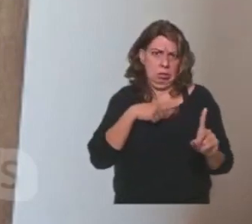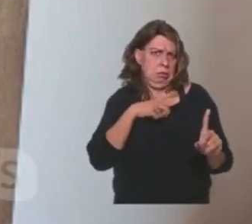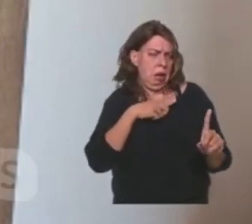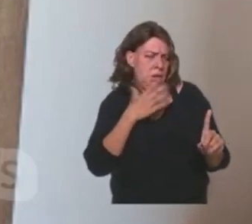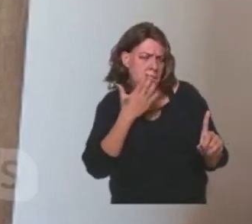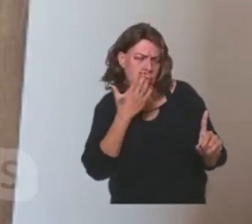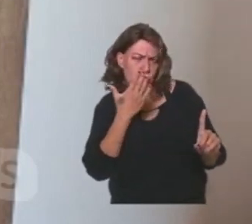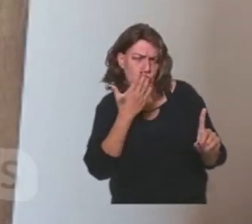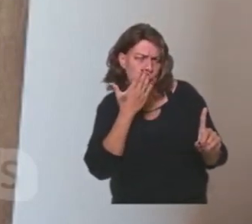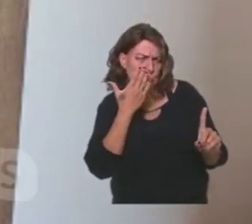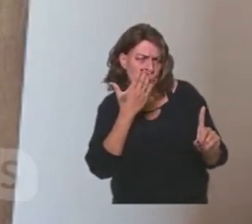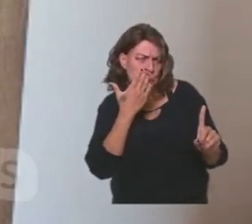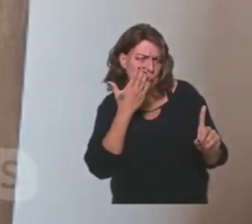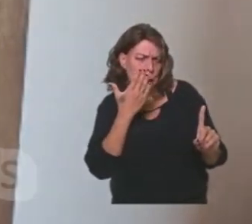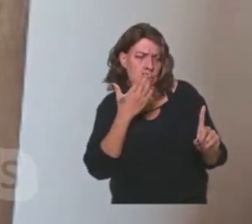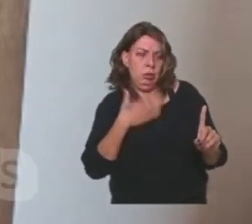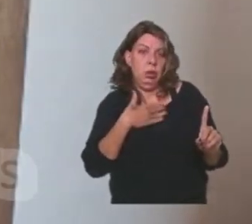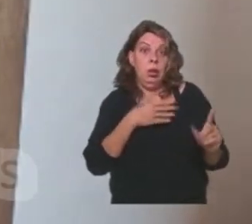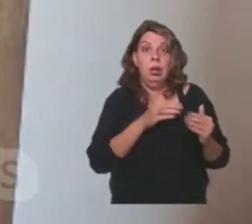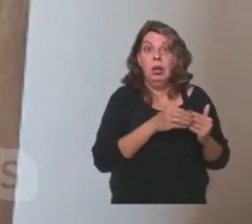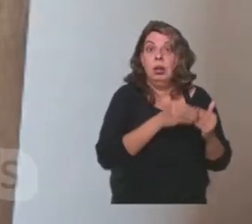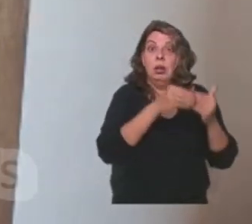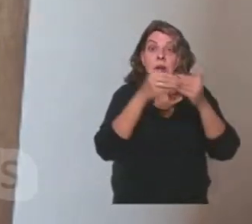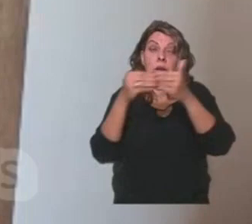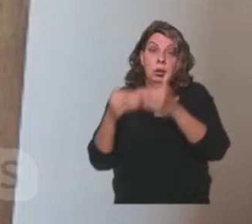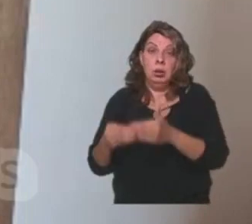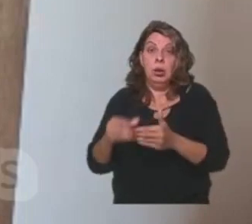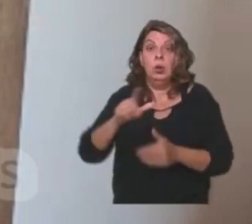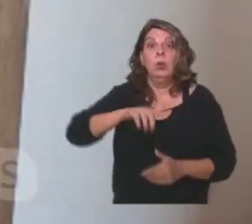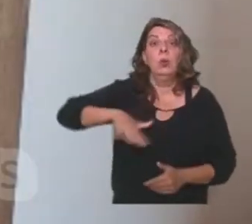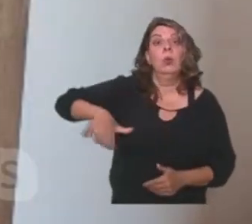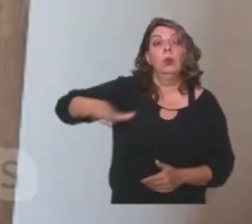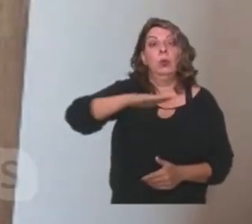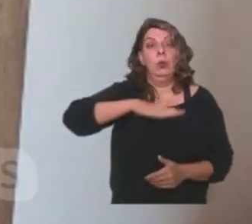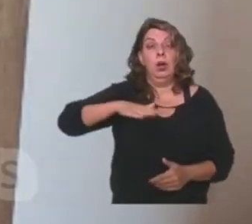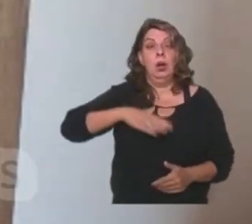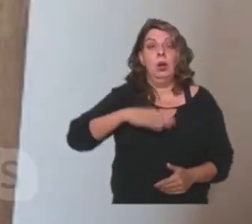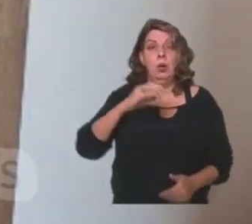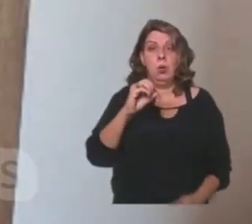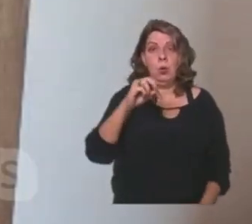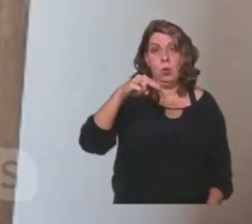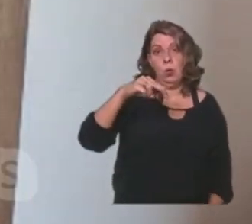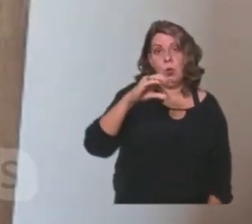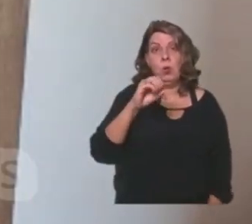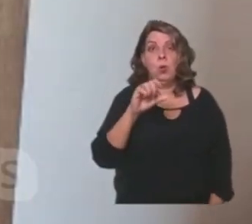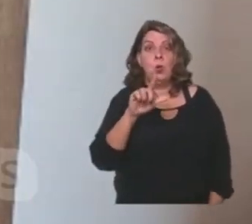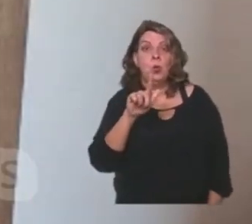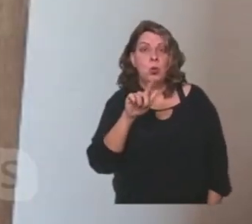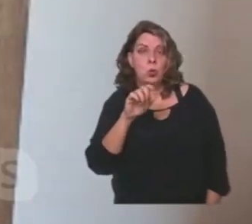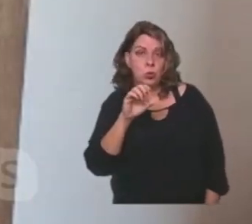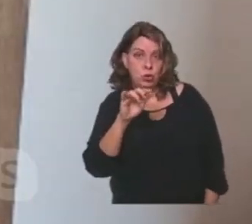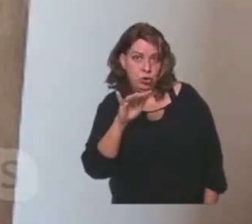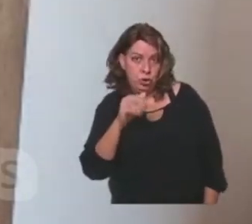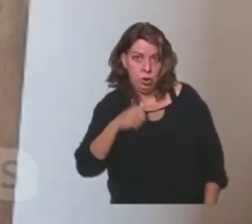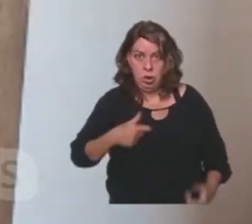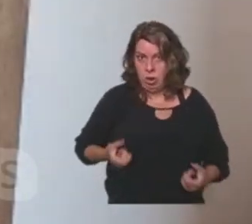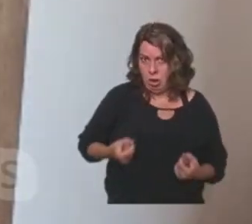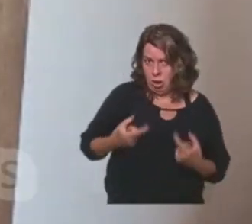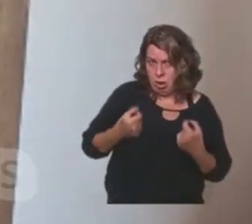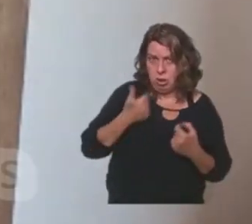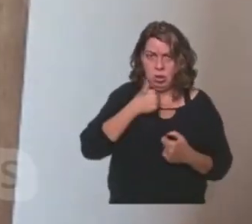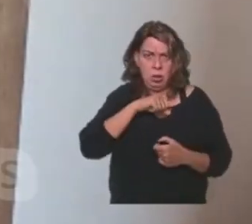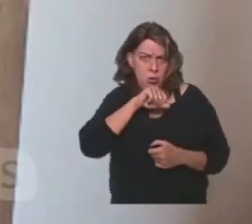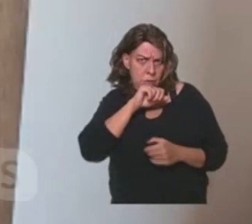suspeita, fechamos o diagnóstico e encaminhar já para o centro de oncologia para tratamento. Então, sim, a mãe, a família,